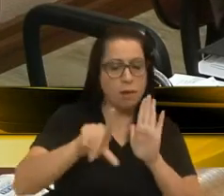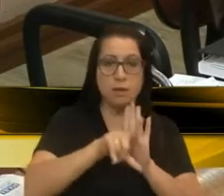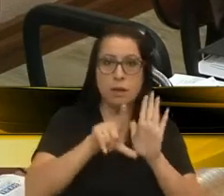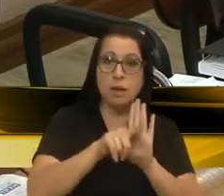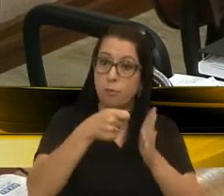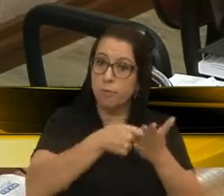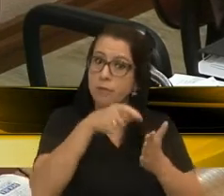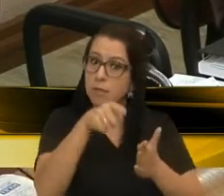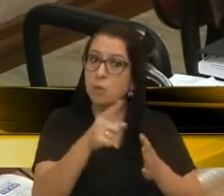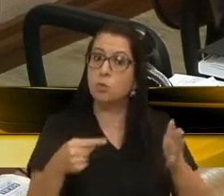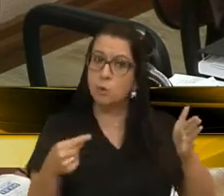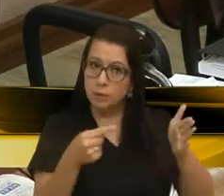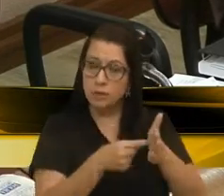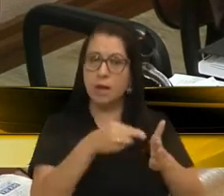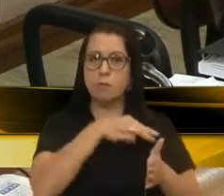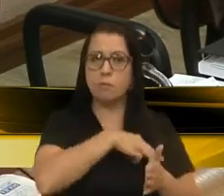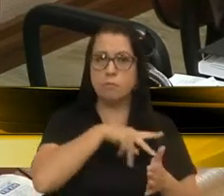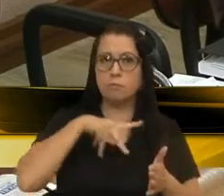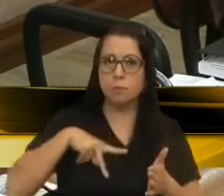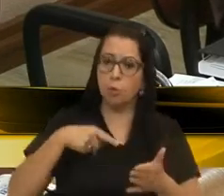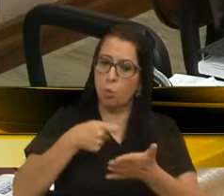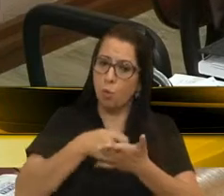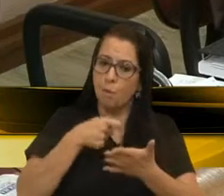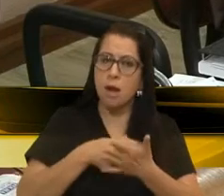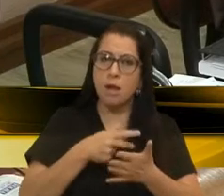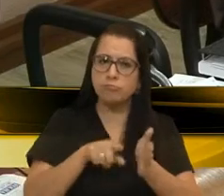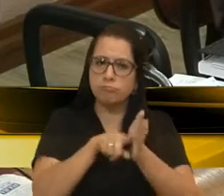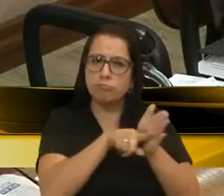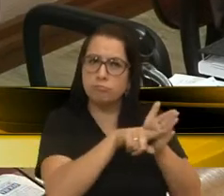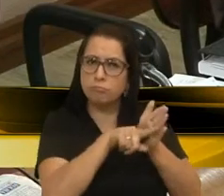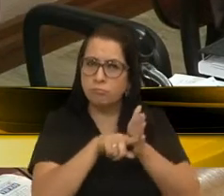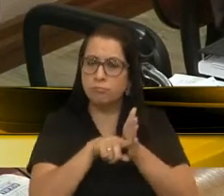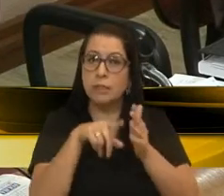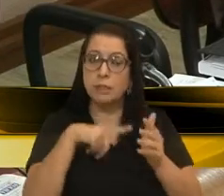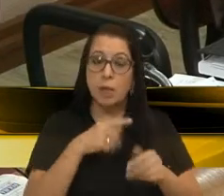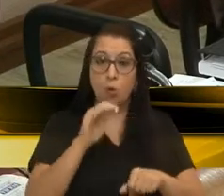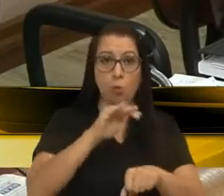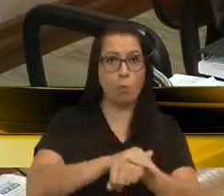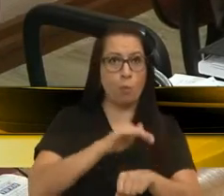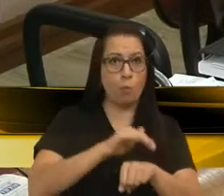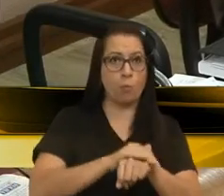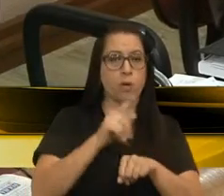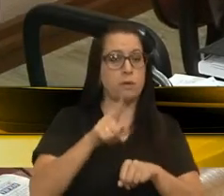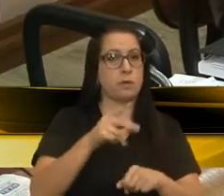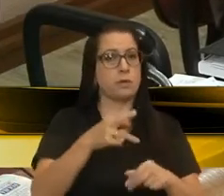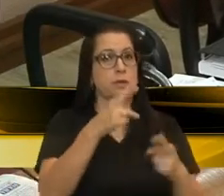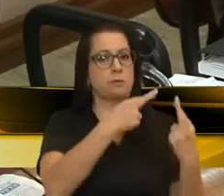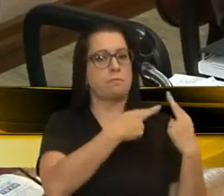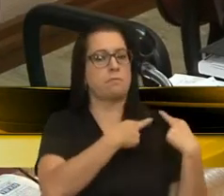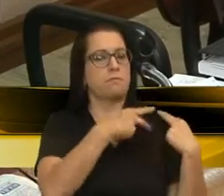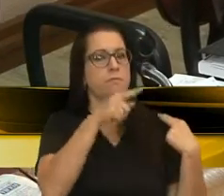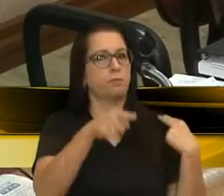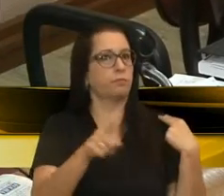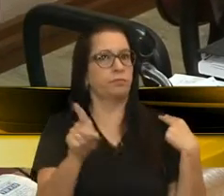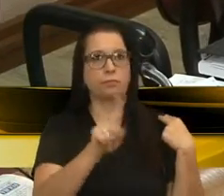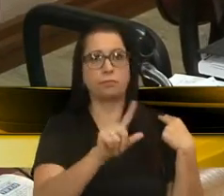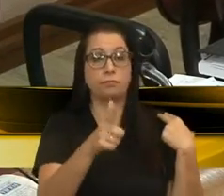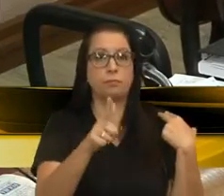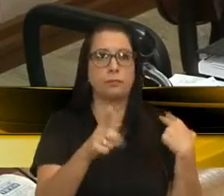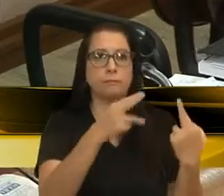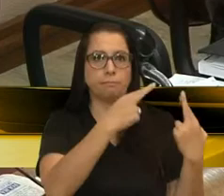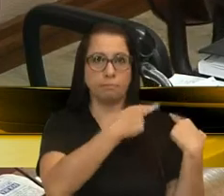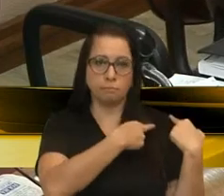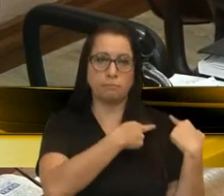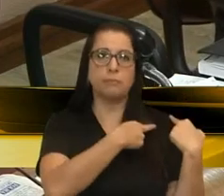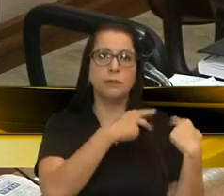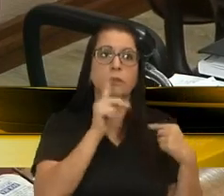obrigação do mesmo denunciar ao Ministério Público e cobrar investigação. Havendo culpados, devem ser responsabilizados e, em não havendo, a